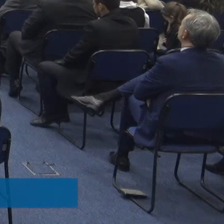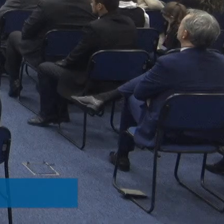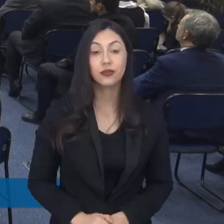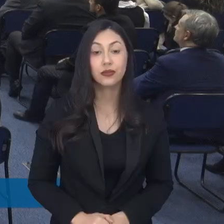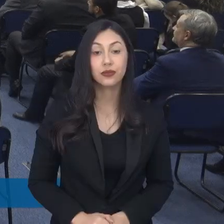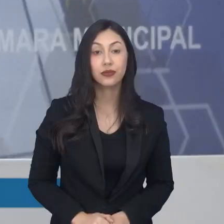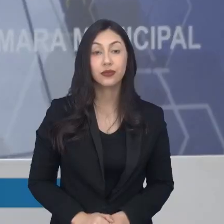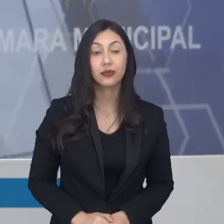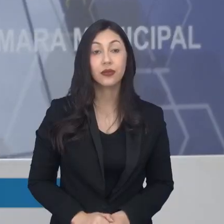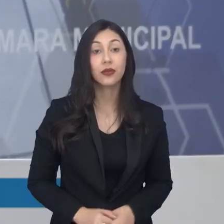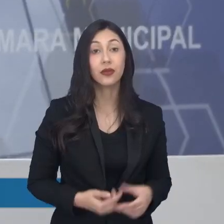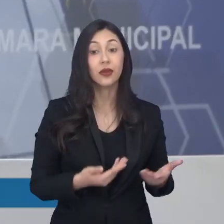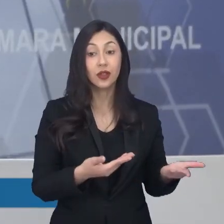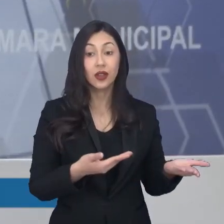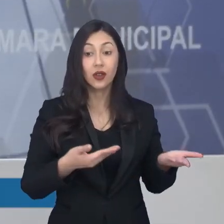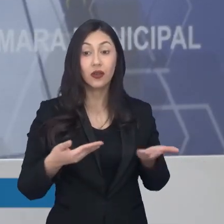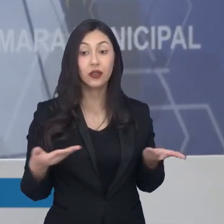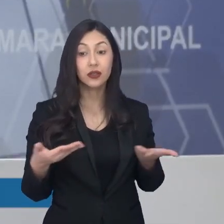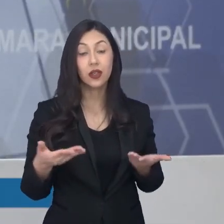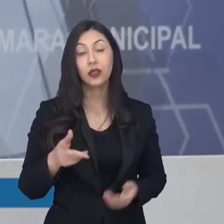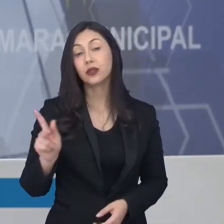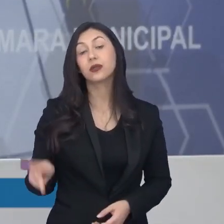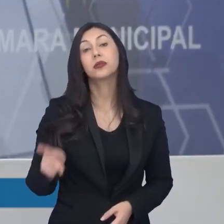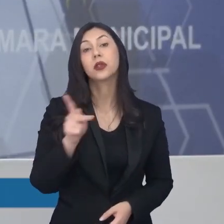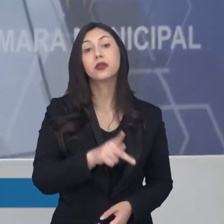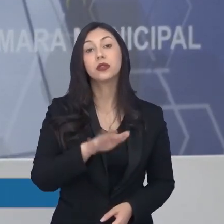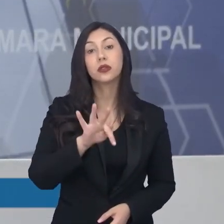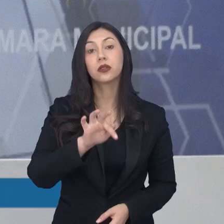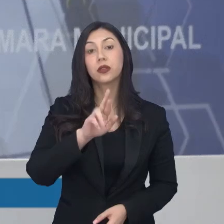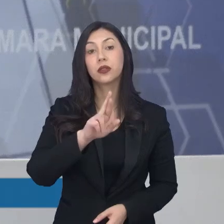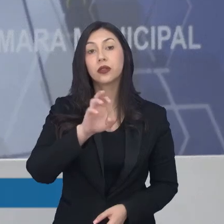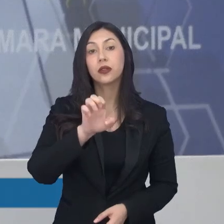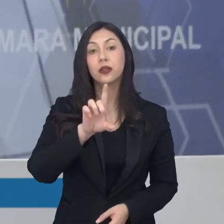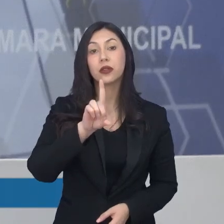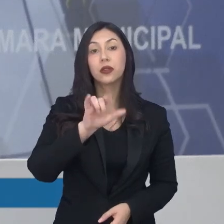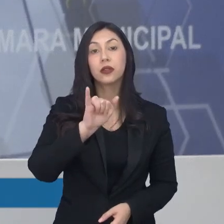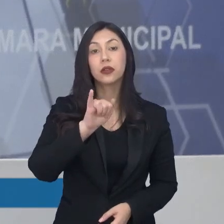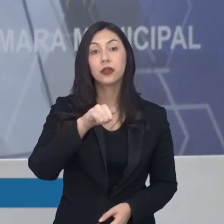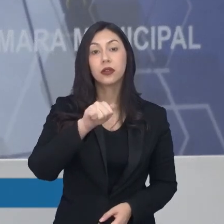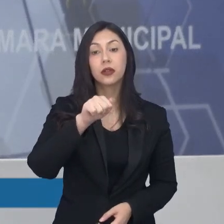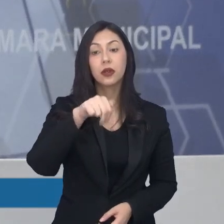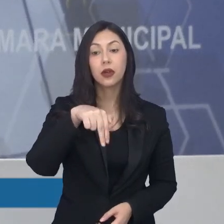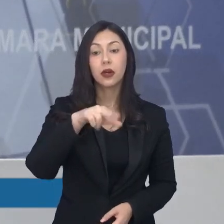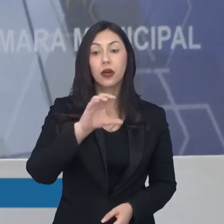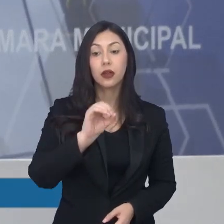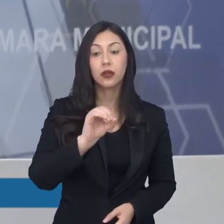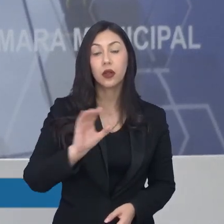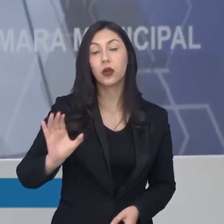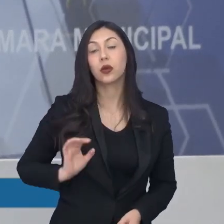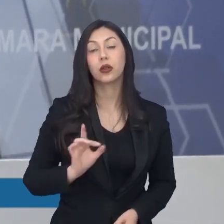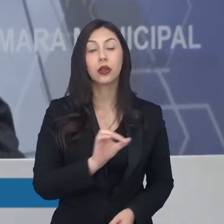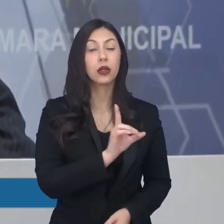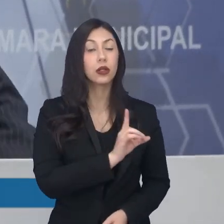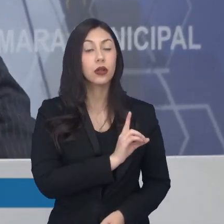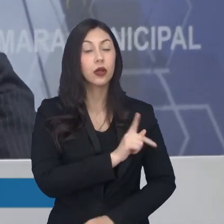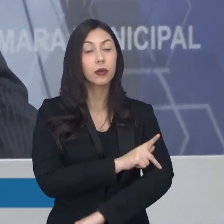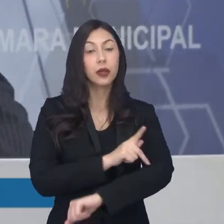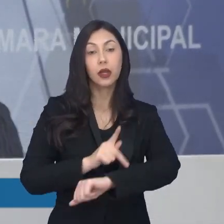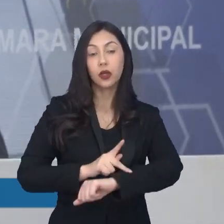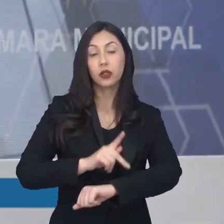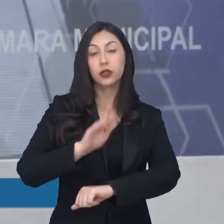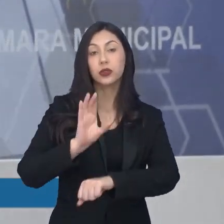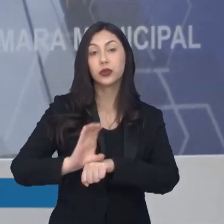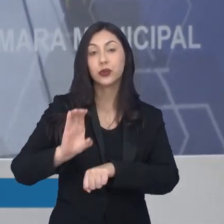Convidamos agora para se manifestar o professor doutor Frediano José Teodoro, coordenador pedagógico do curso de Direito da